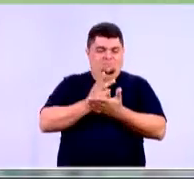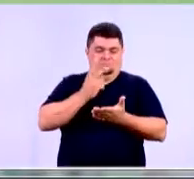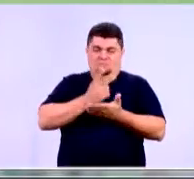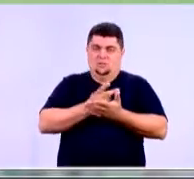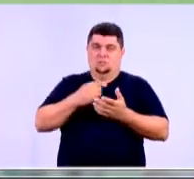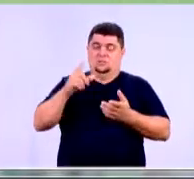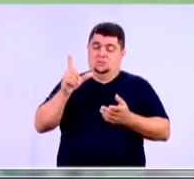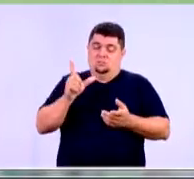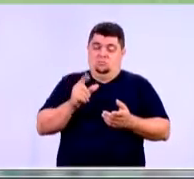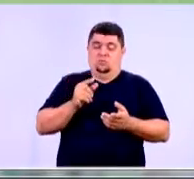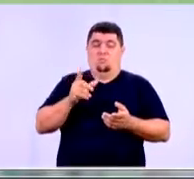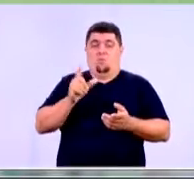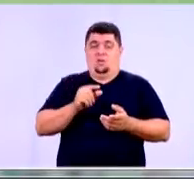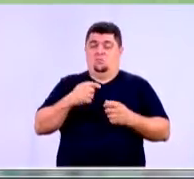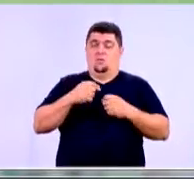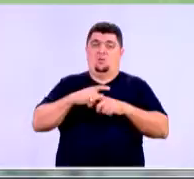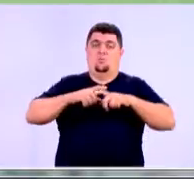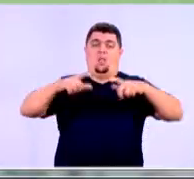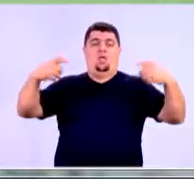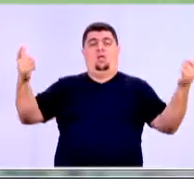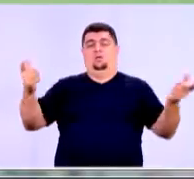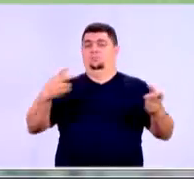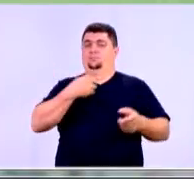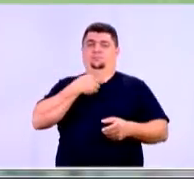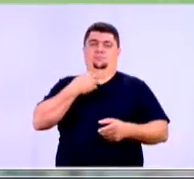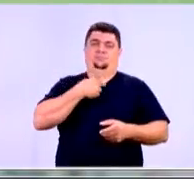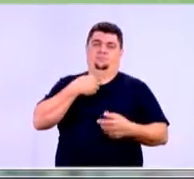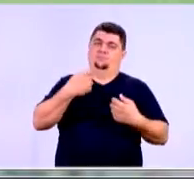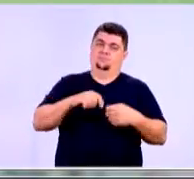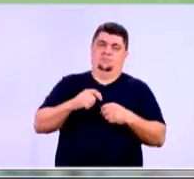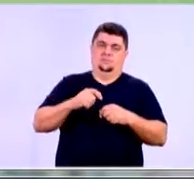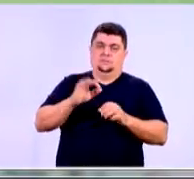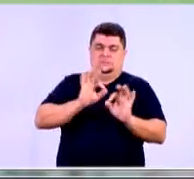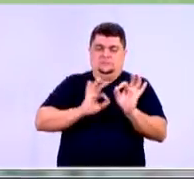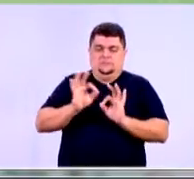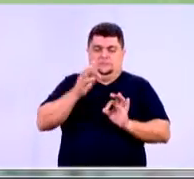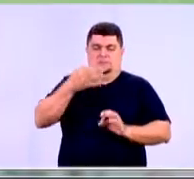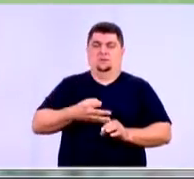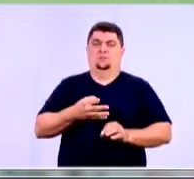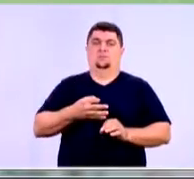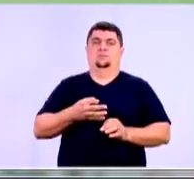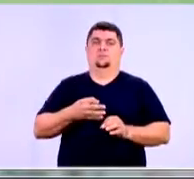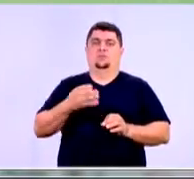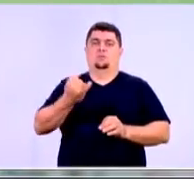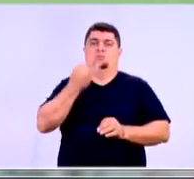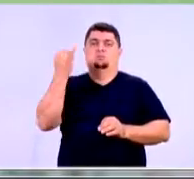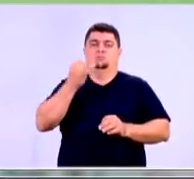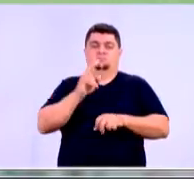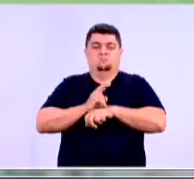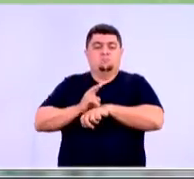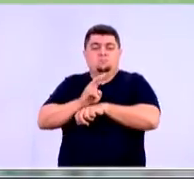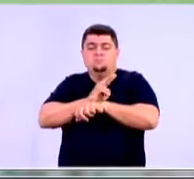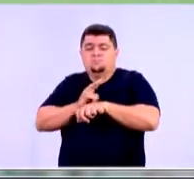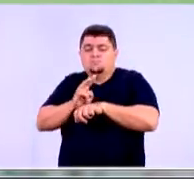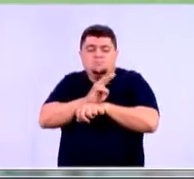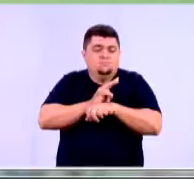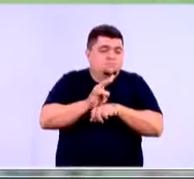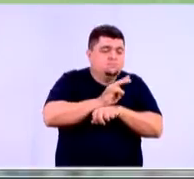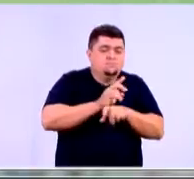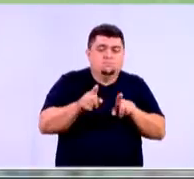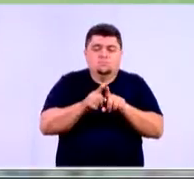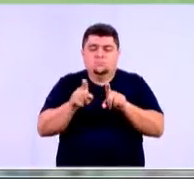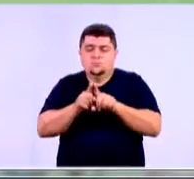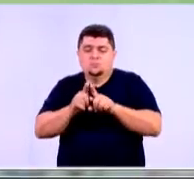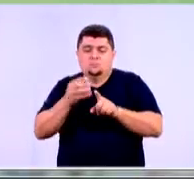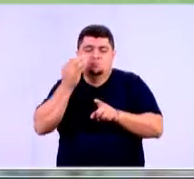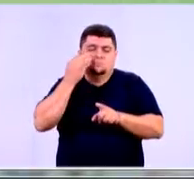ser minimizado ou mitigado e tem que ser tratado. A importância de monitorar e relatar os eventos, por exemplo,